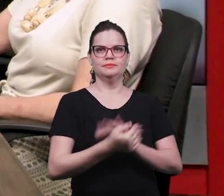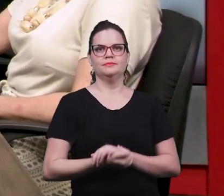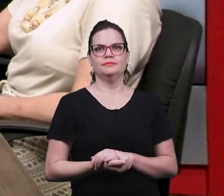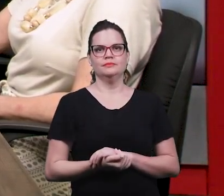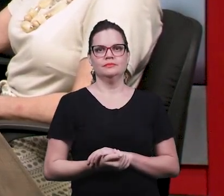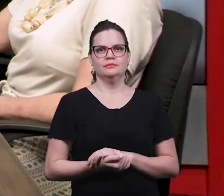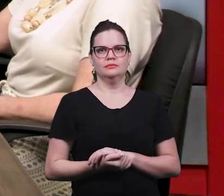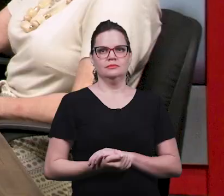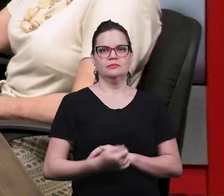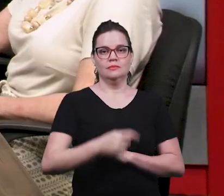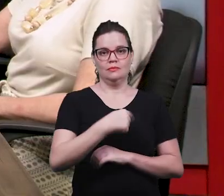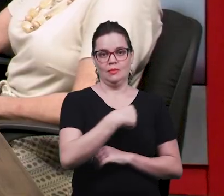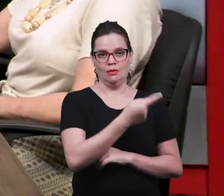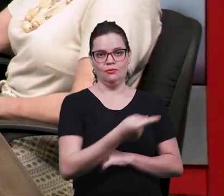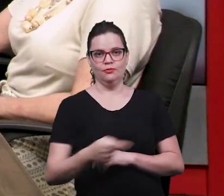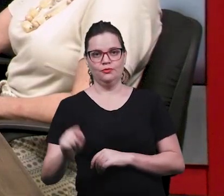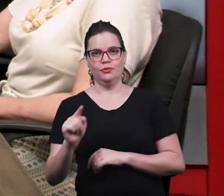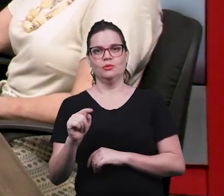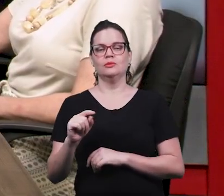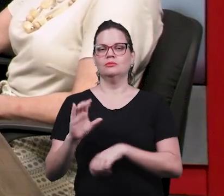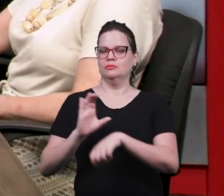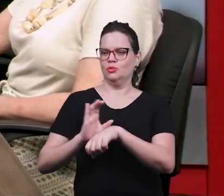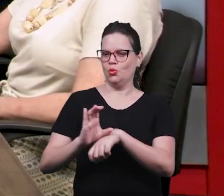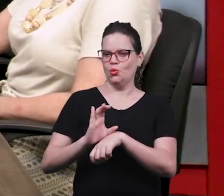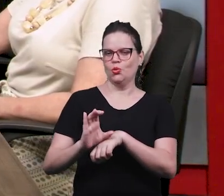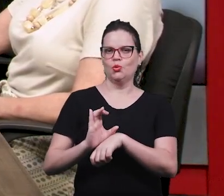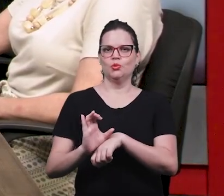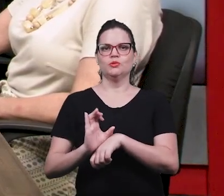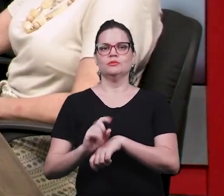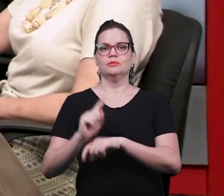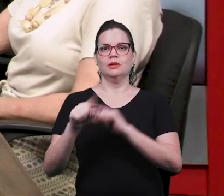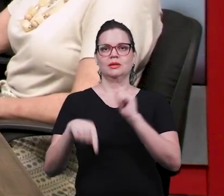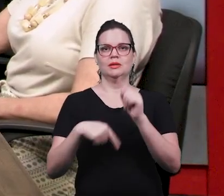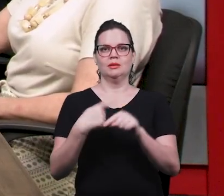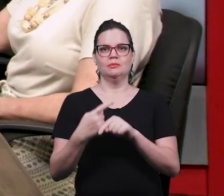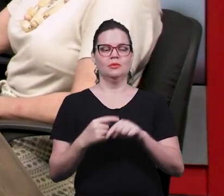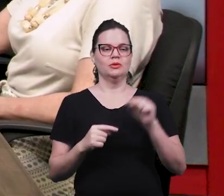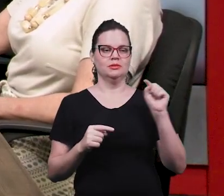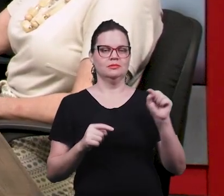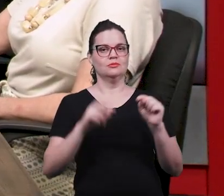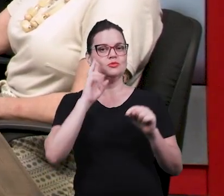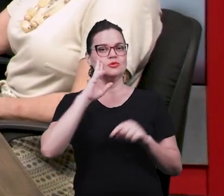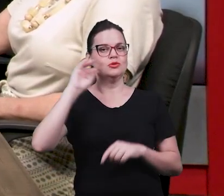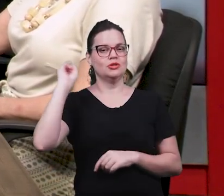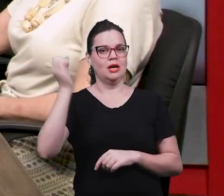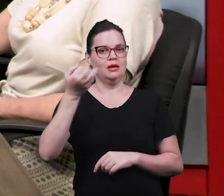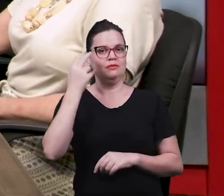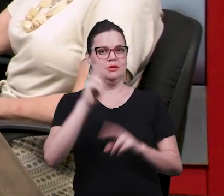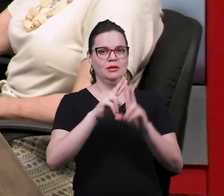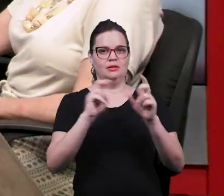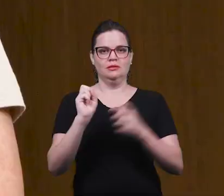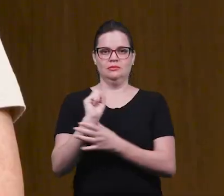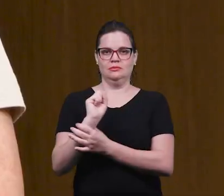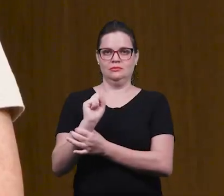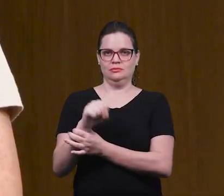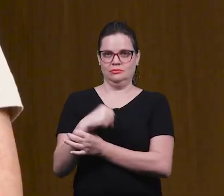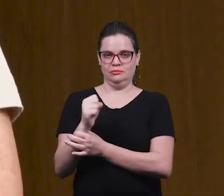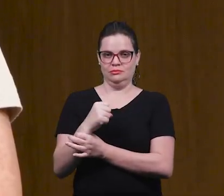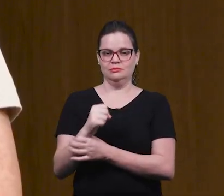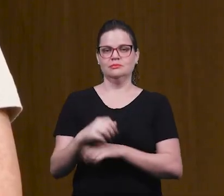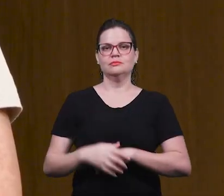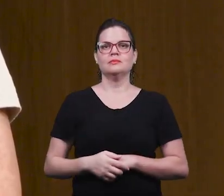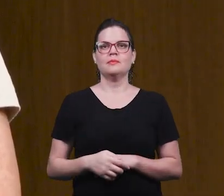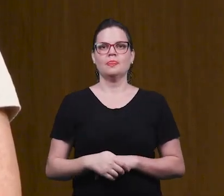curso, né? E quando eu voltei, ela falou que o Senhor tinha me mostrado para ela um sinal que eu faria fisioterapia. Na época era